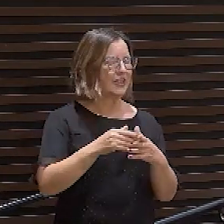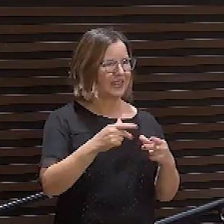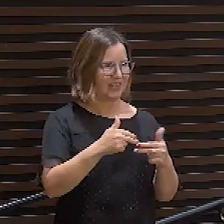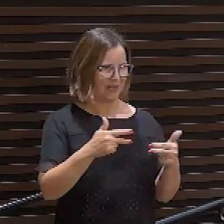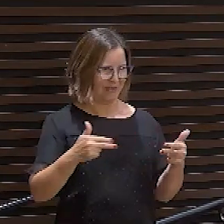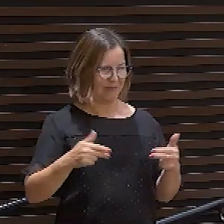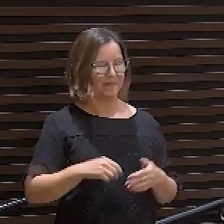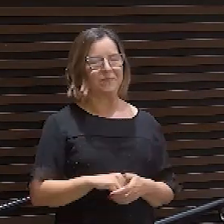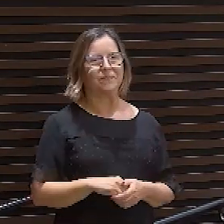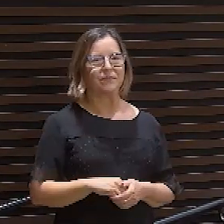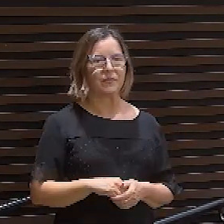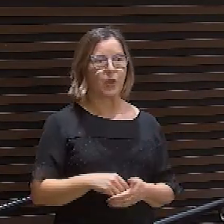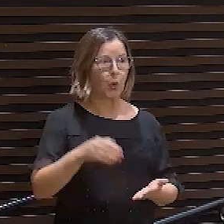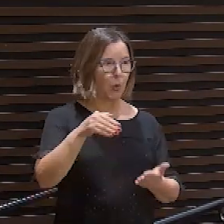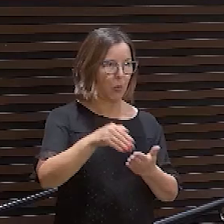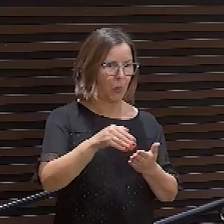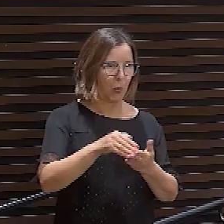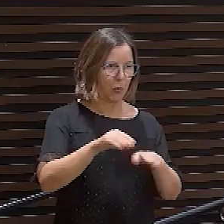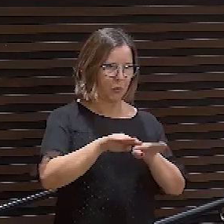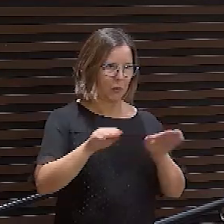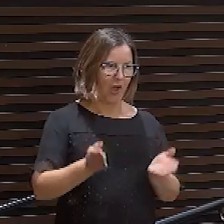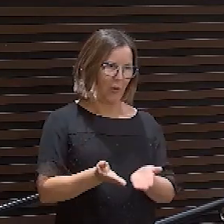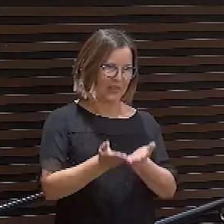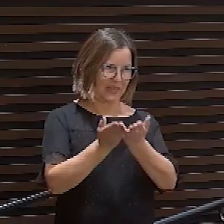O último altar.